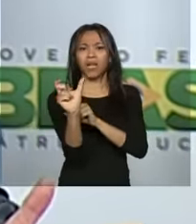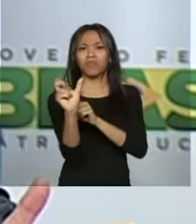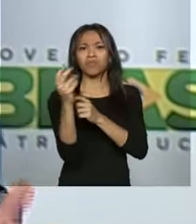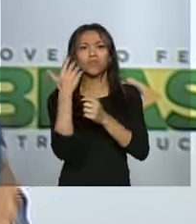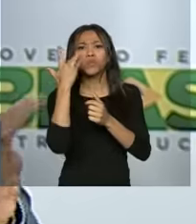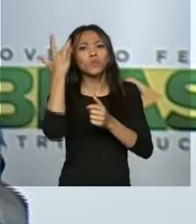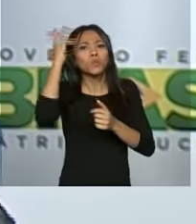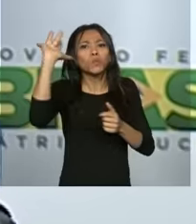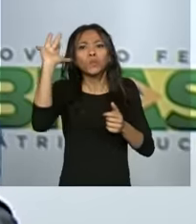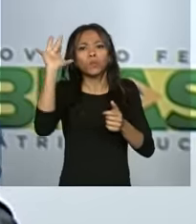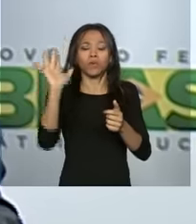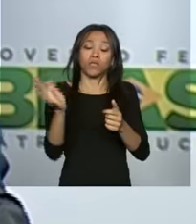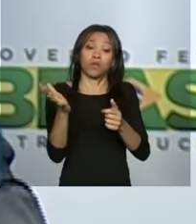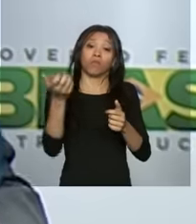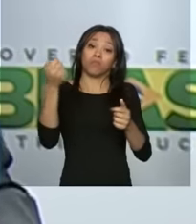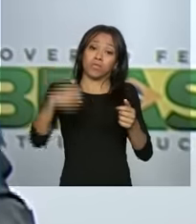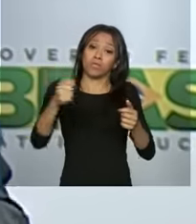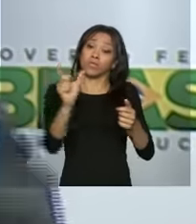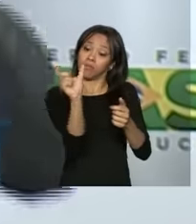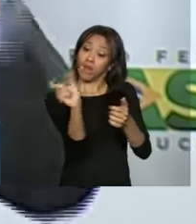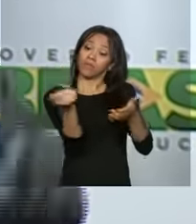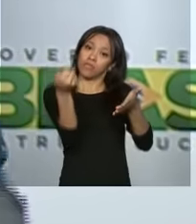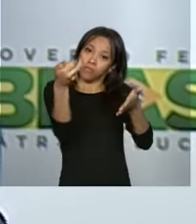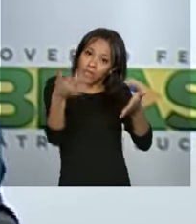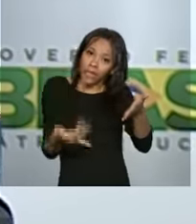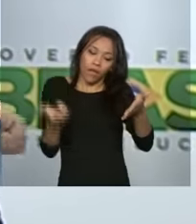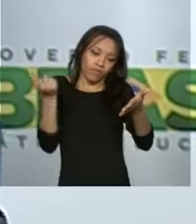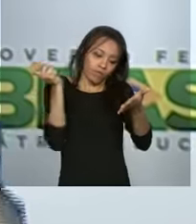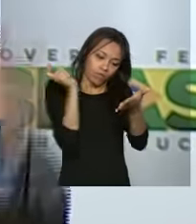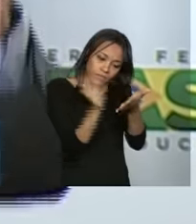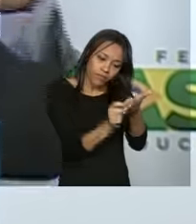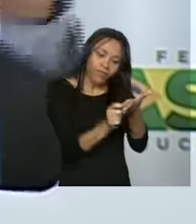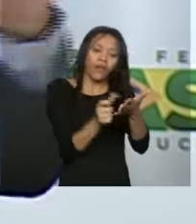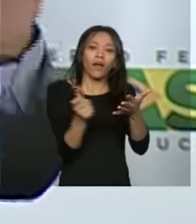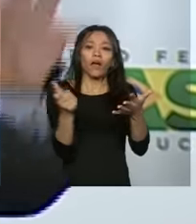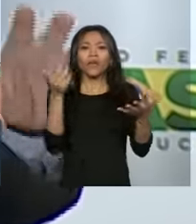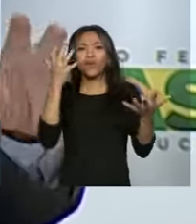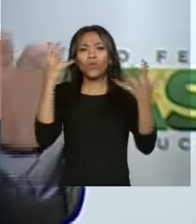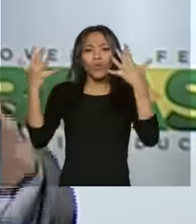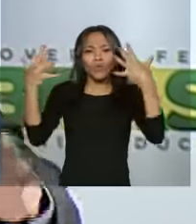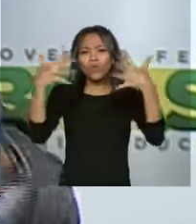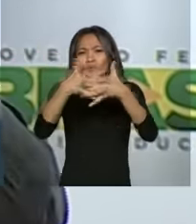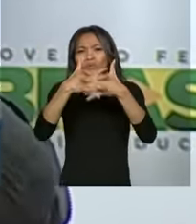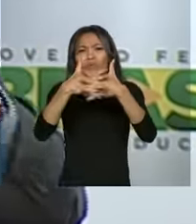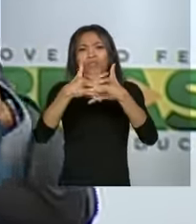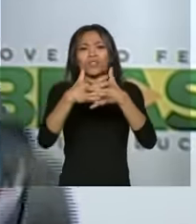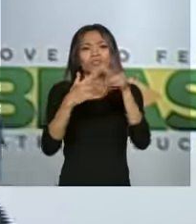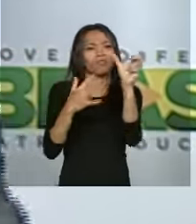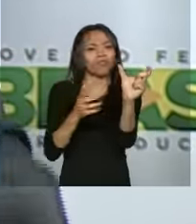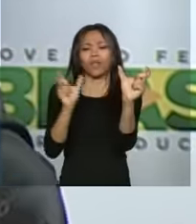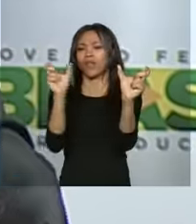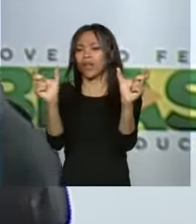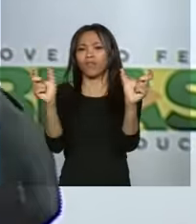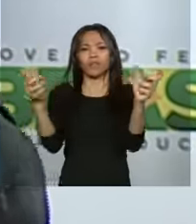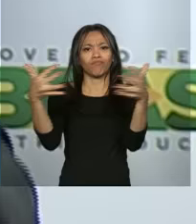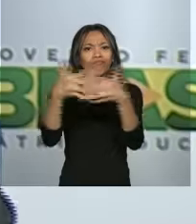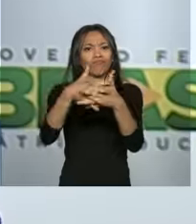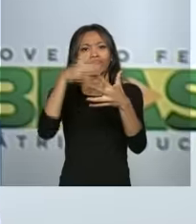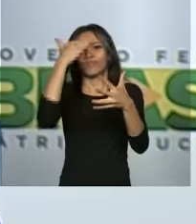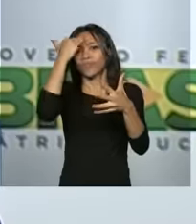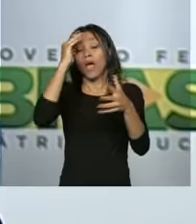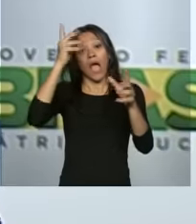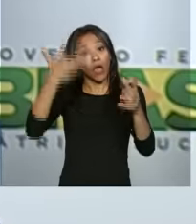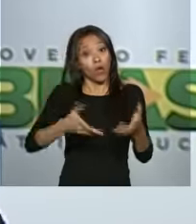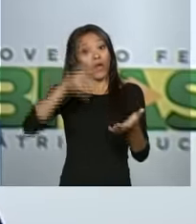Anvisa então confundia com eh um estetoscópio com uma na mesma classificação então agora não agora nós vamos usar um registro